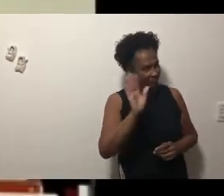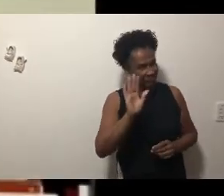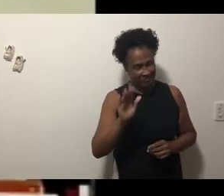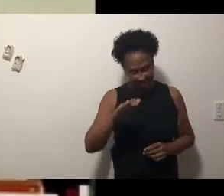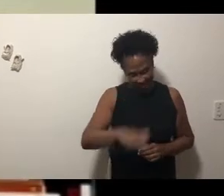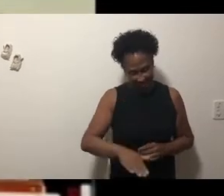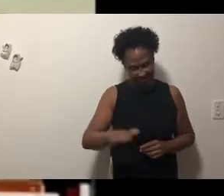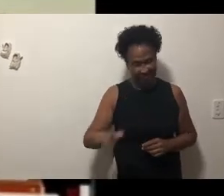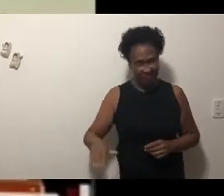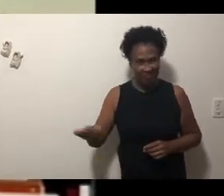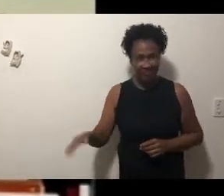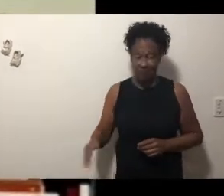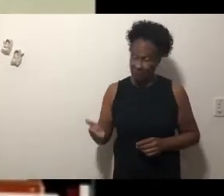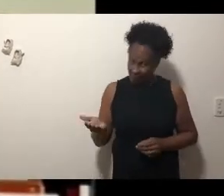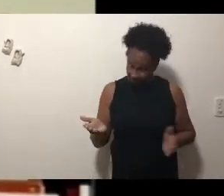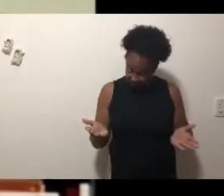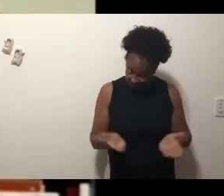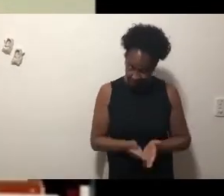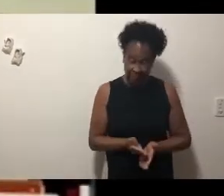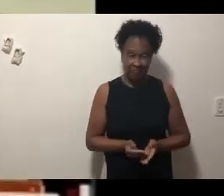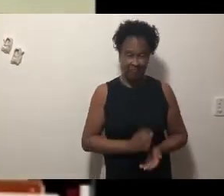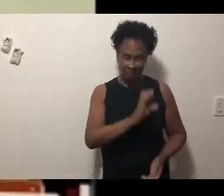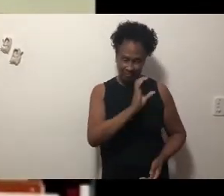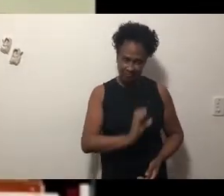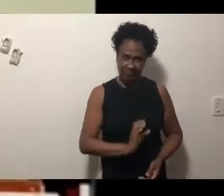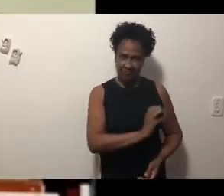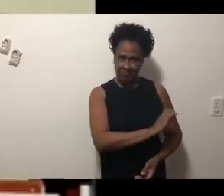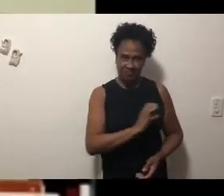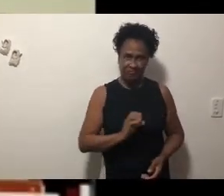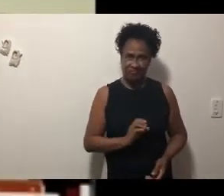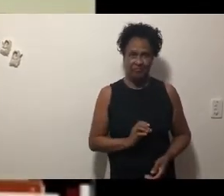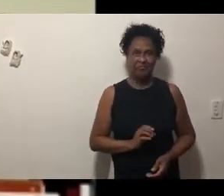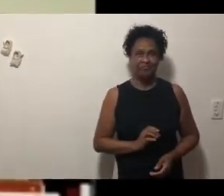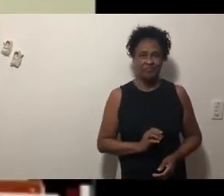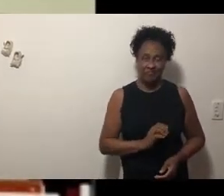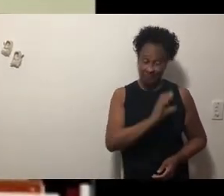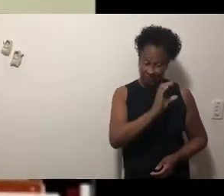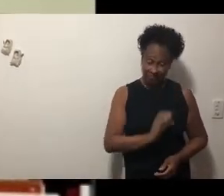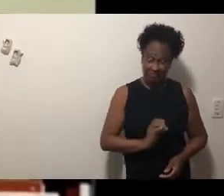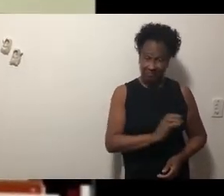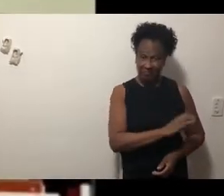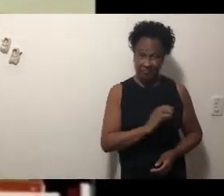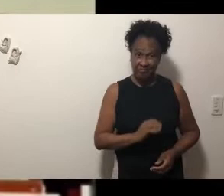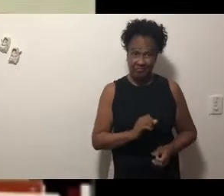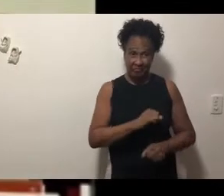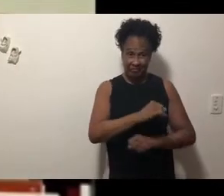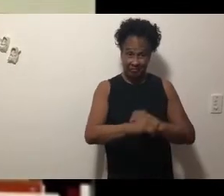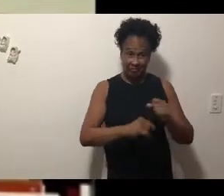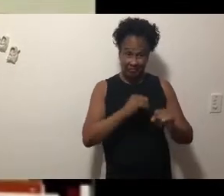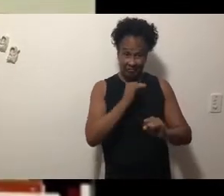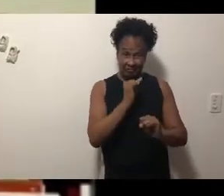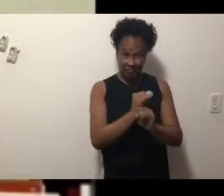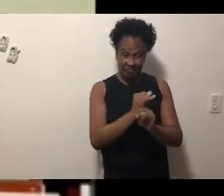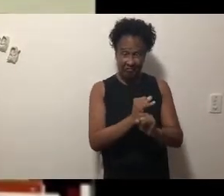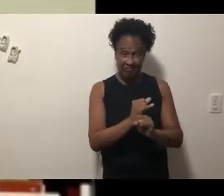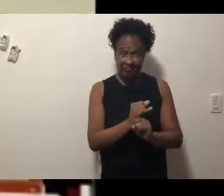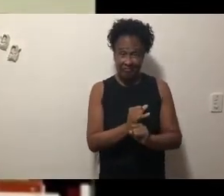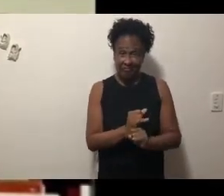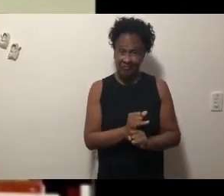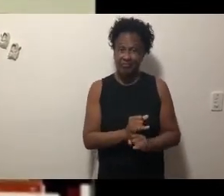Jesus. Olá, crianças! Este é o momento da nossa catequese, é a catequese online, que os